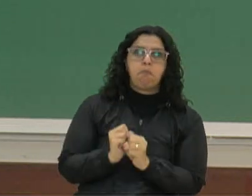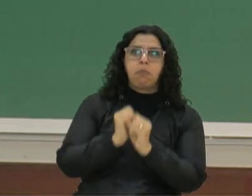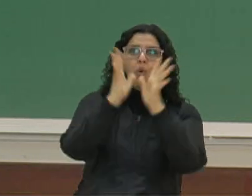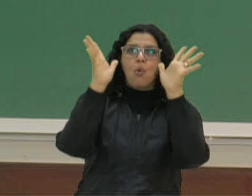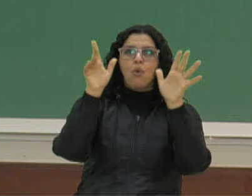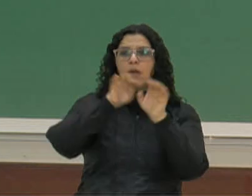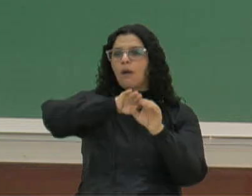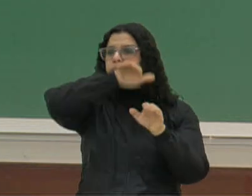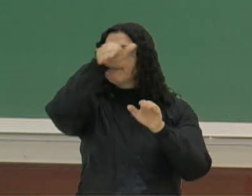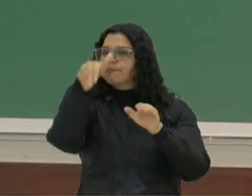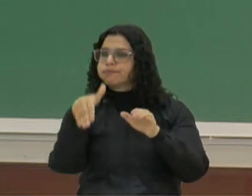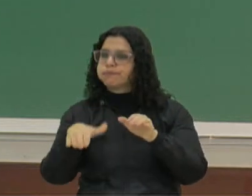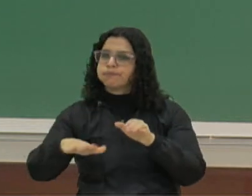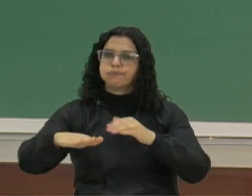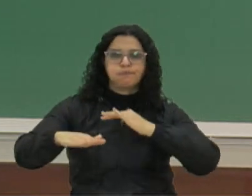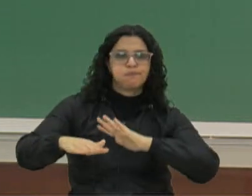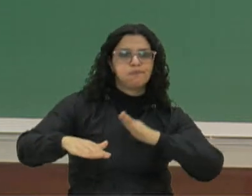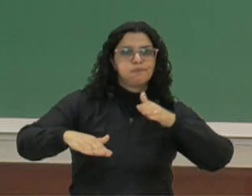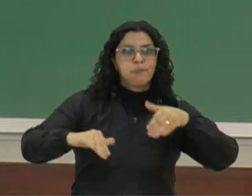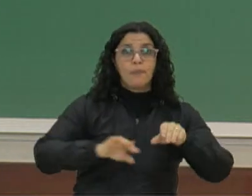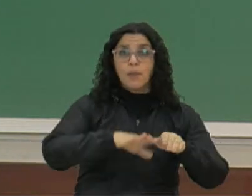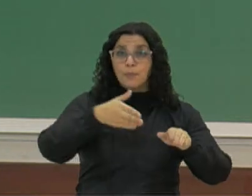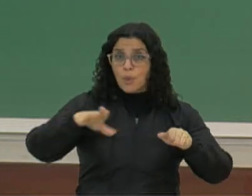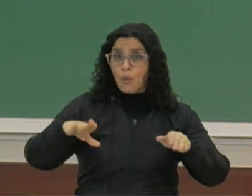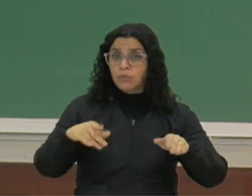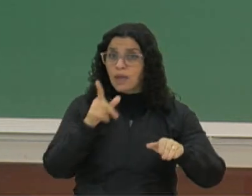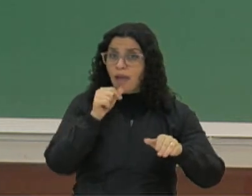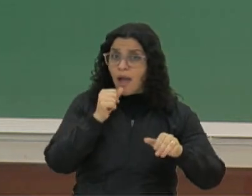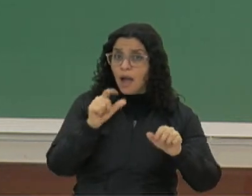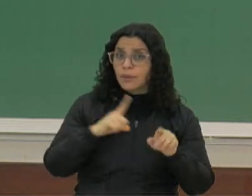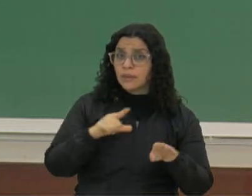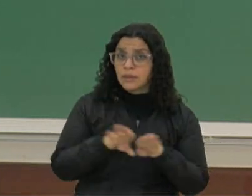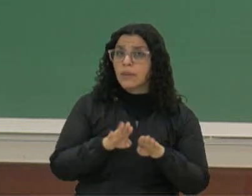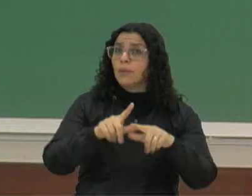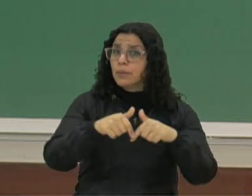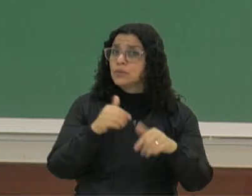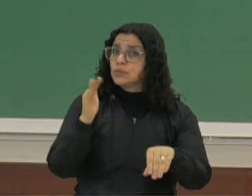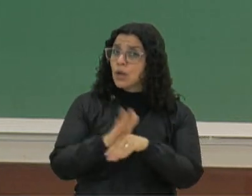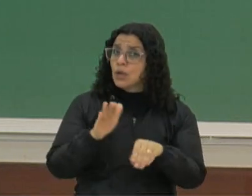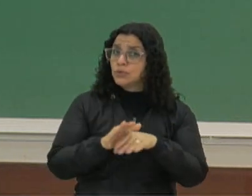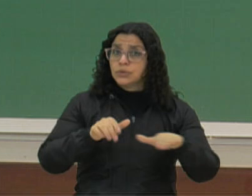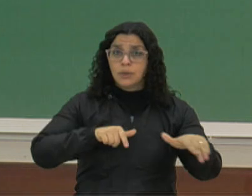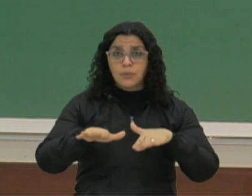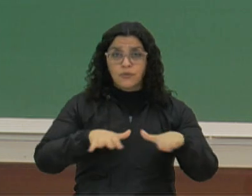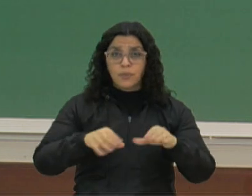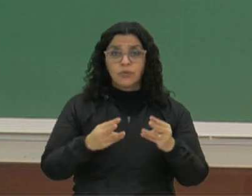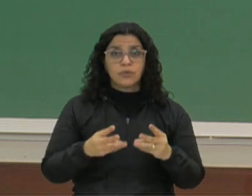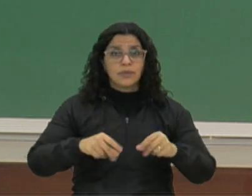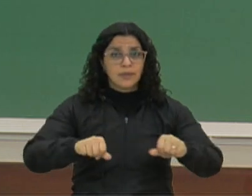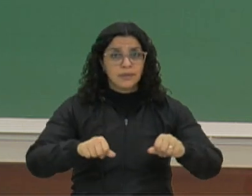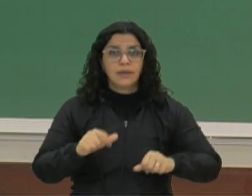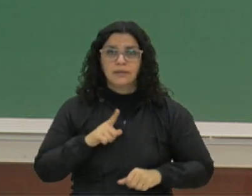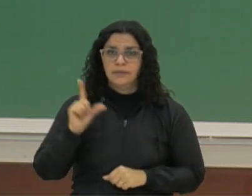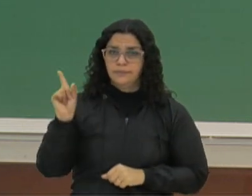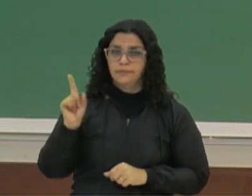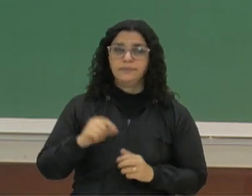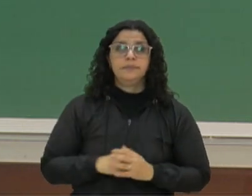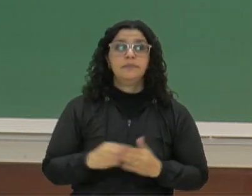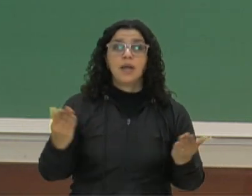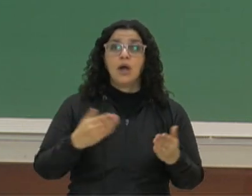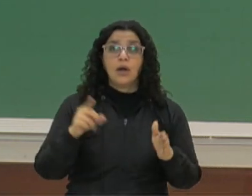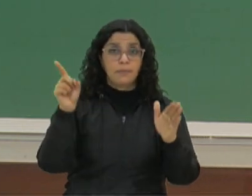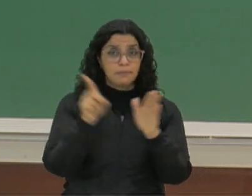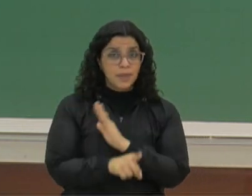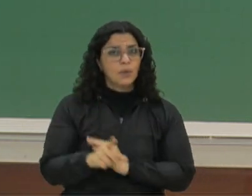fundos oceânicos. E o crescimento dessas cadeias também colabora para a movimentação das placas tectônicas. Vamos já para o